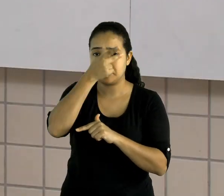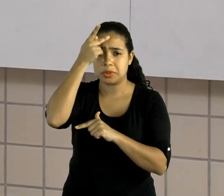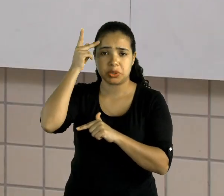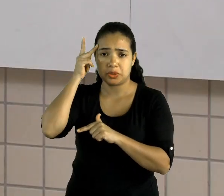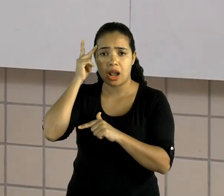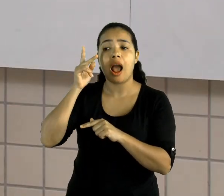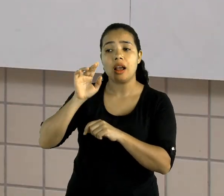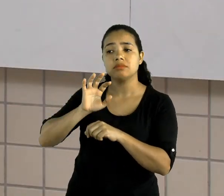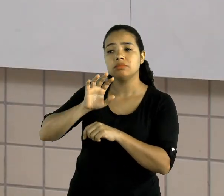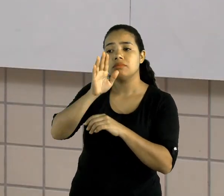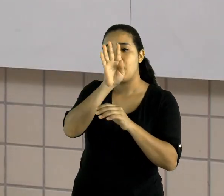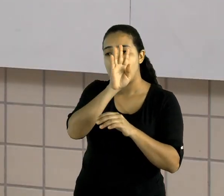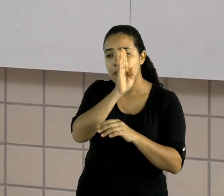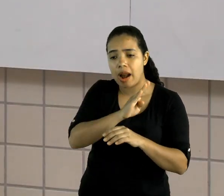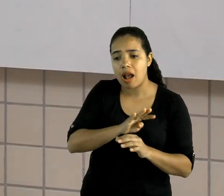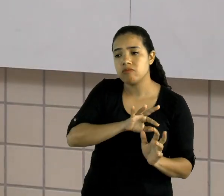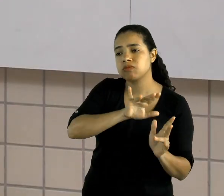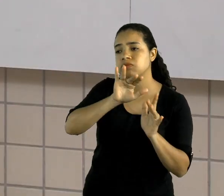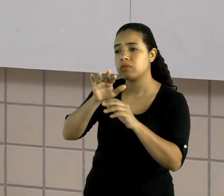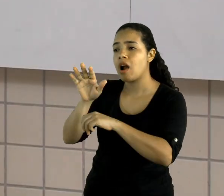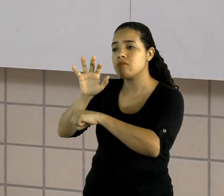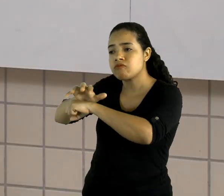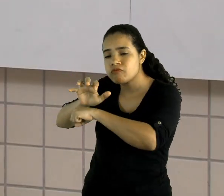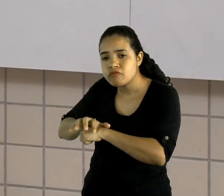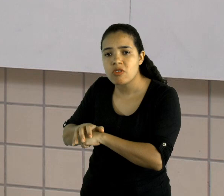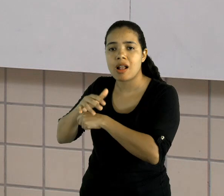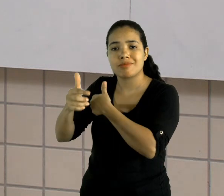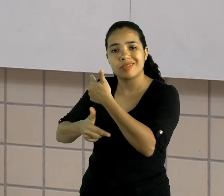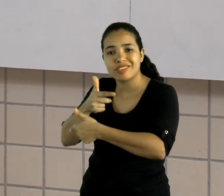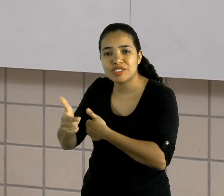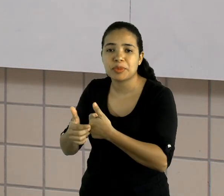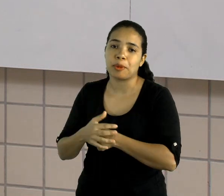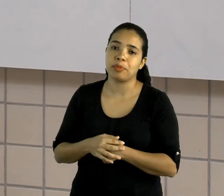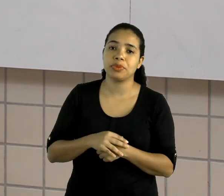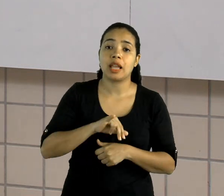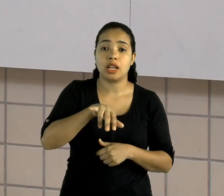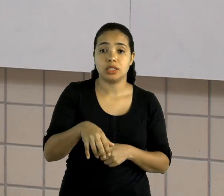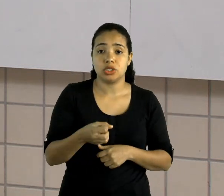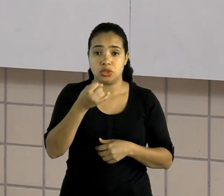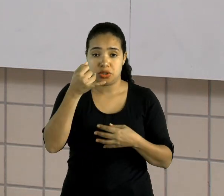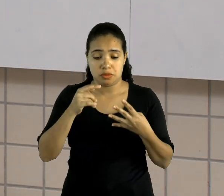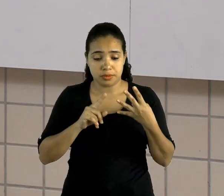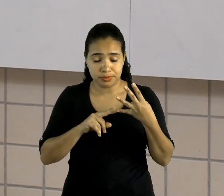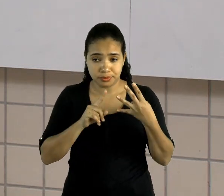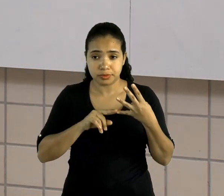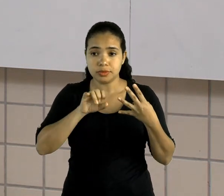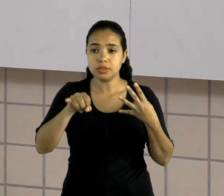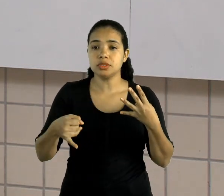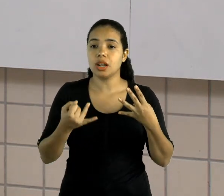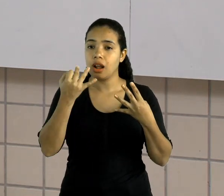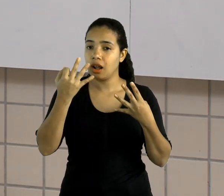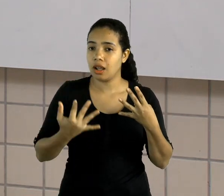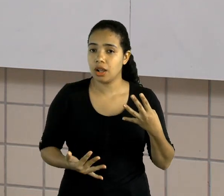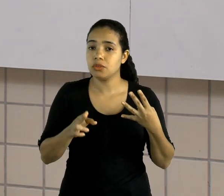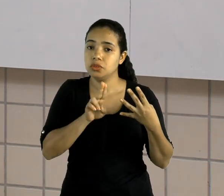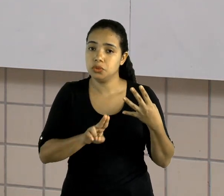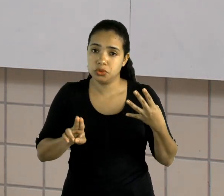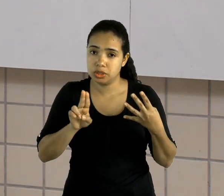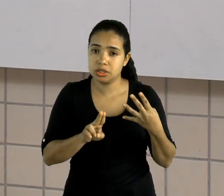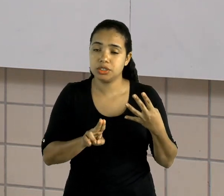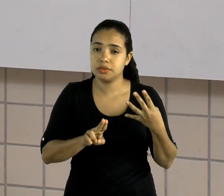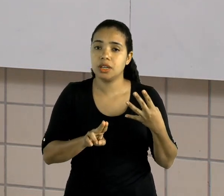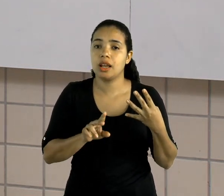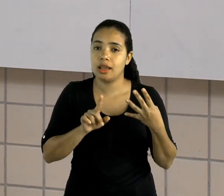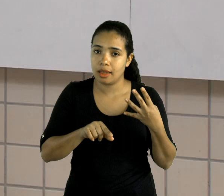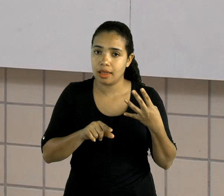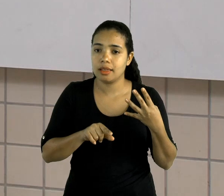Uma justificativa, a quarta justificativa, que anda sendo muito utilizada, principalmente nos dias mais atuais, é a